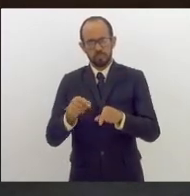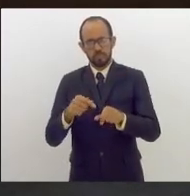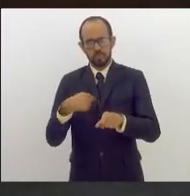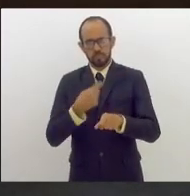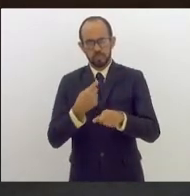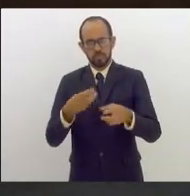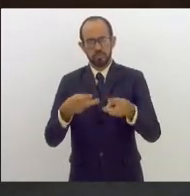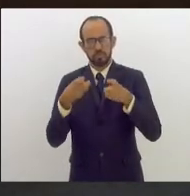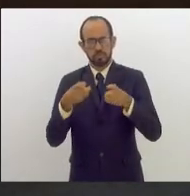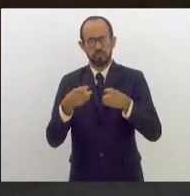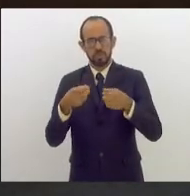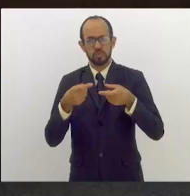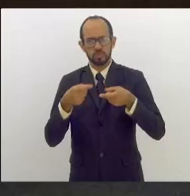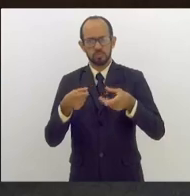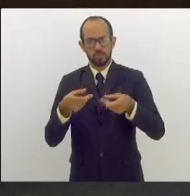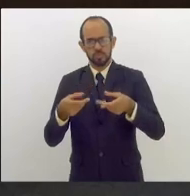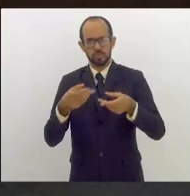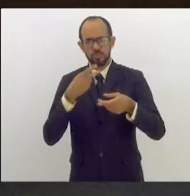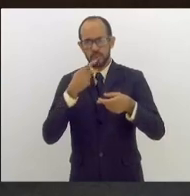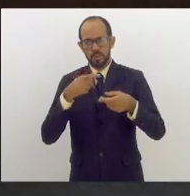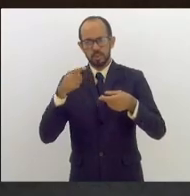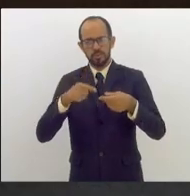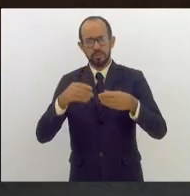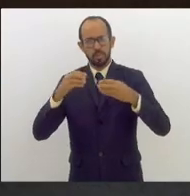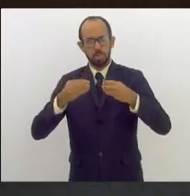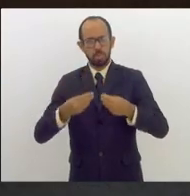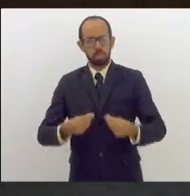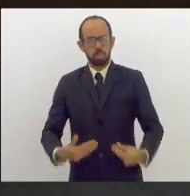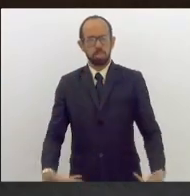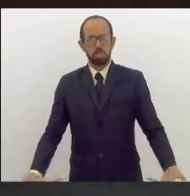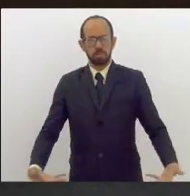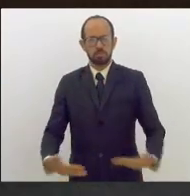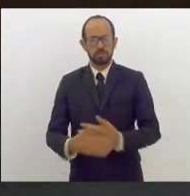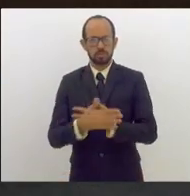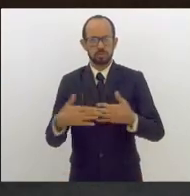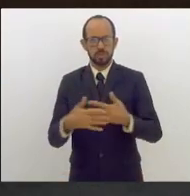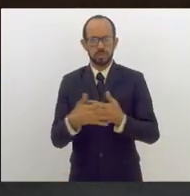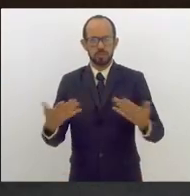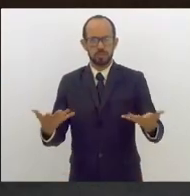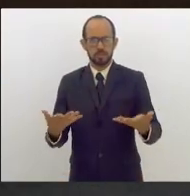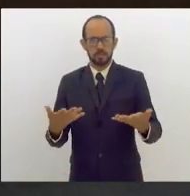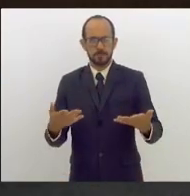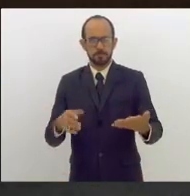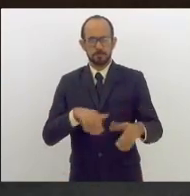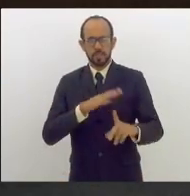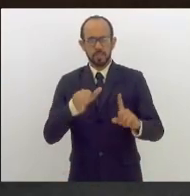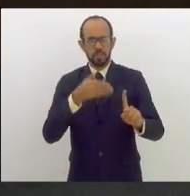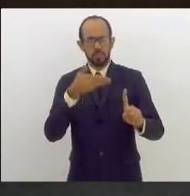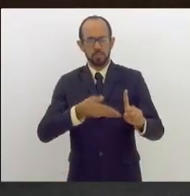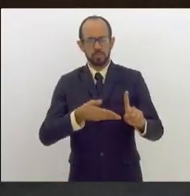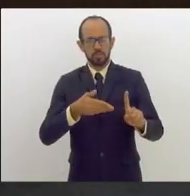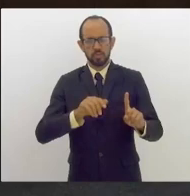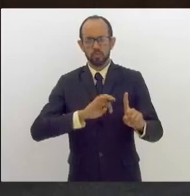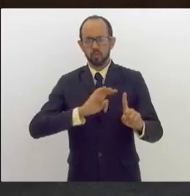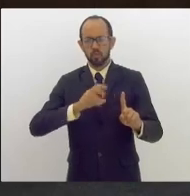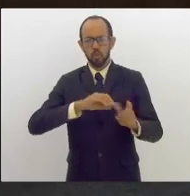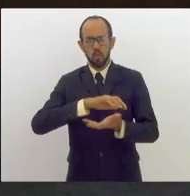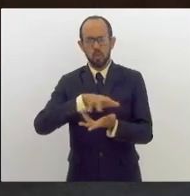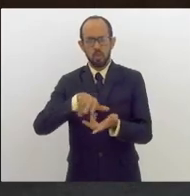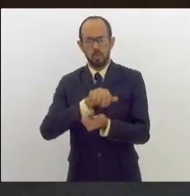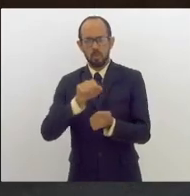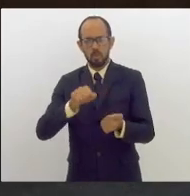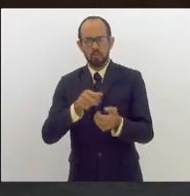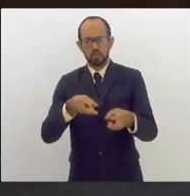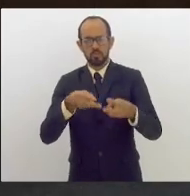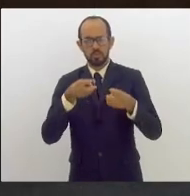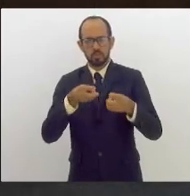visto quantos Comerciantes falaram da decadência que tá no centro da cidade uma das formas reconhecidas mundialmente de se enfrentar a decadência de